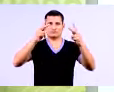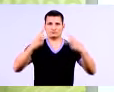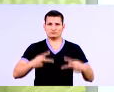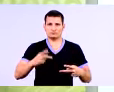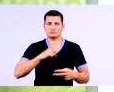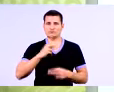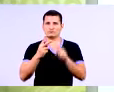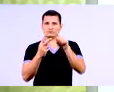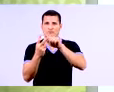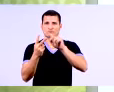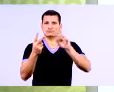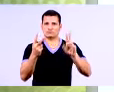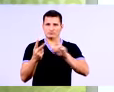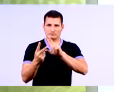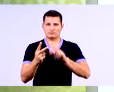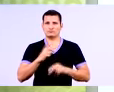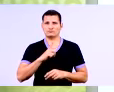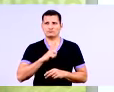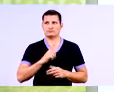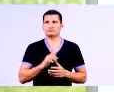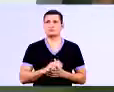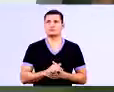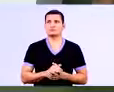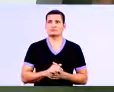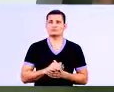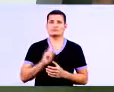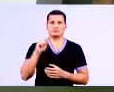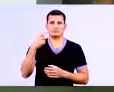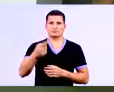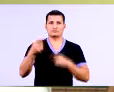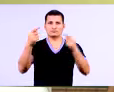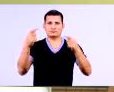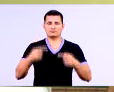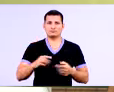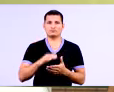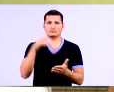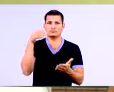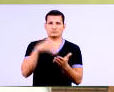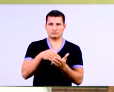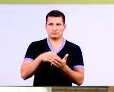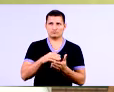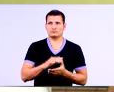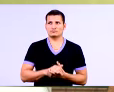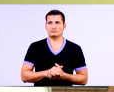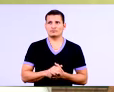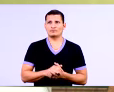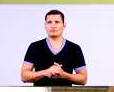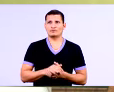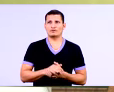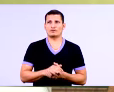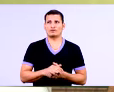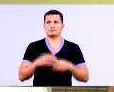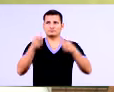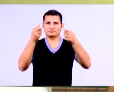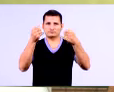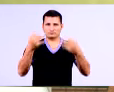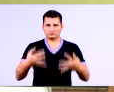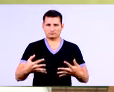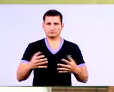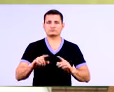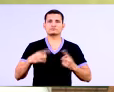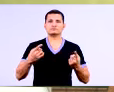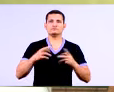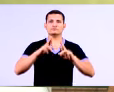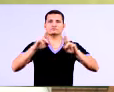dois modelos que devem ser considerados. A próxima questão, professor. E aí na última questão, quinta e última, explique qual a principal diferença